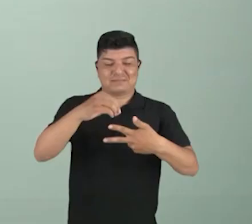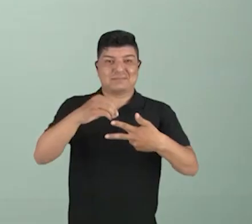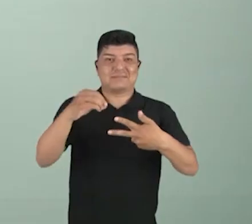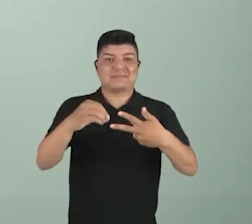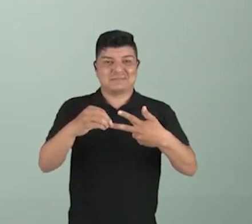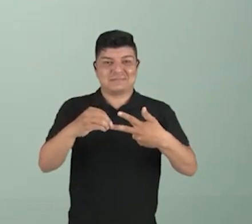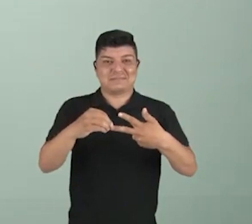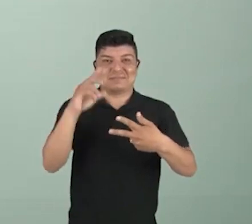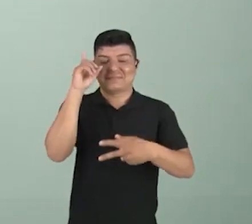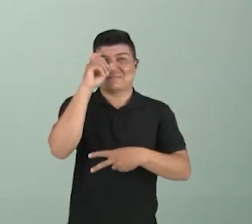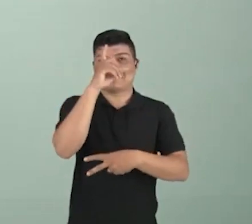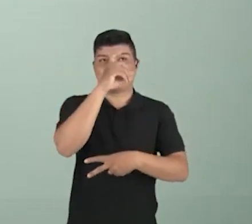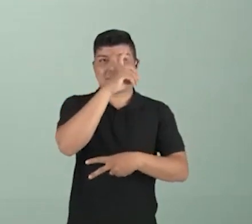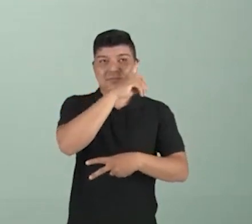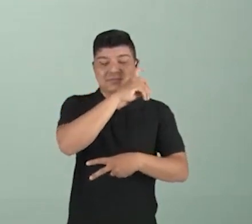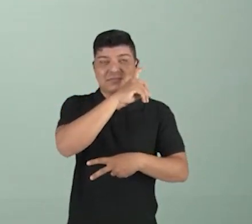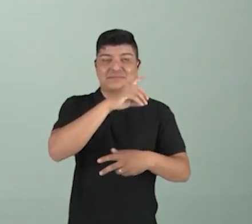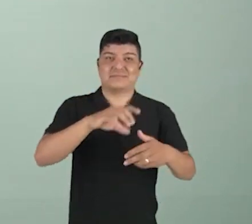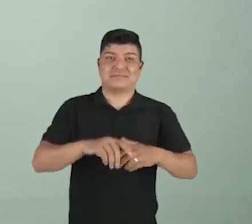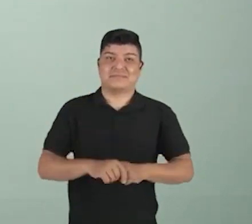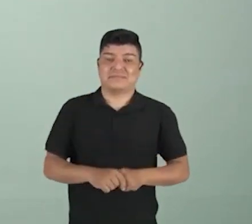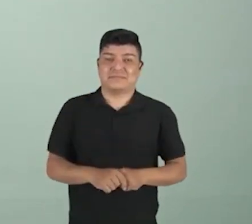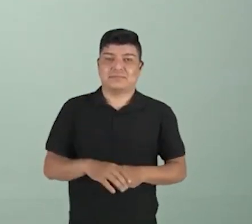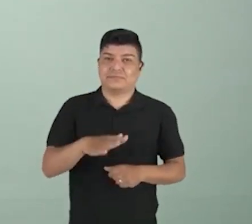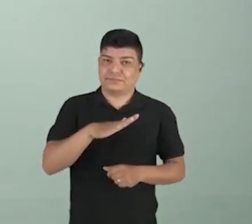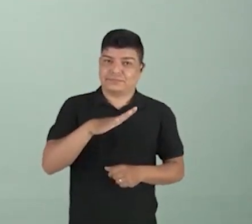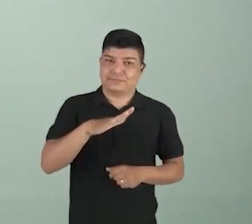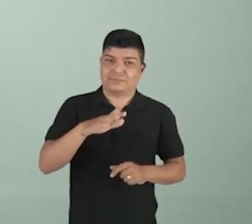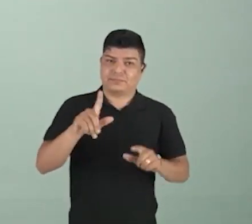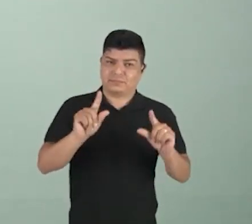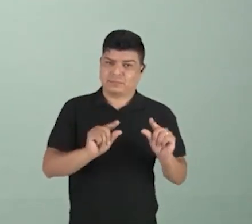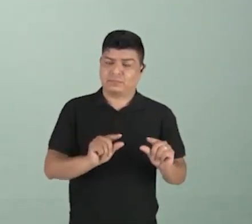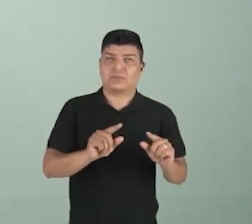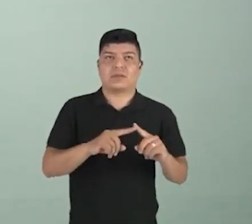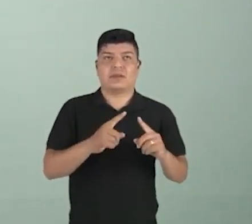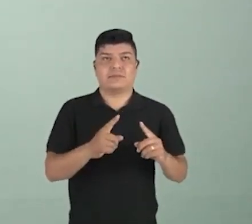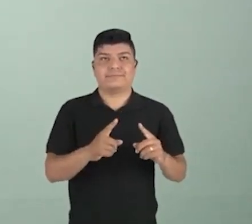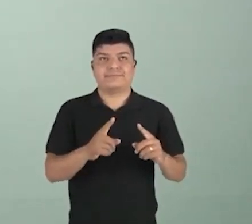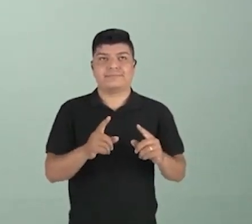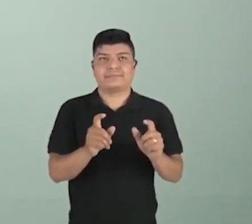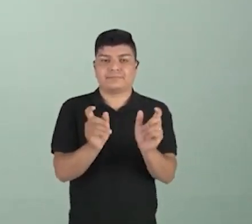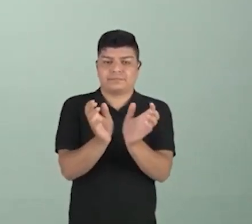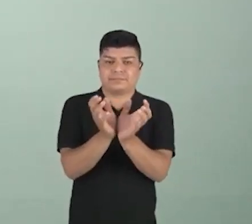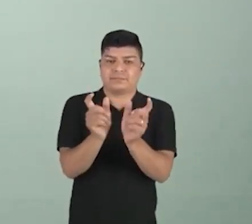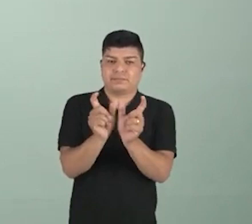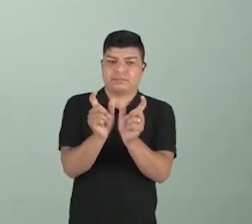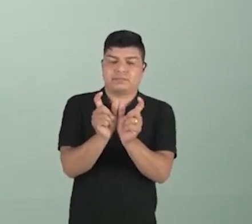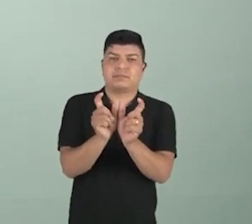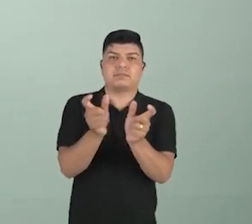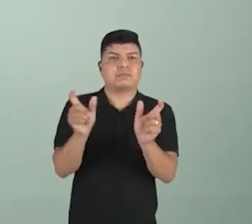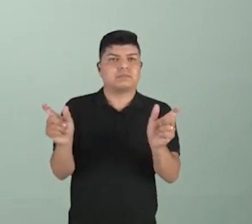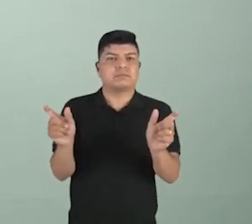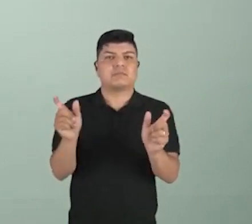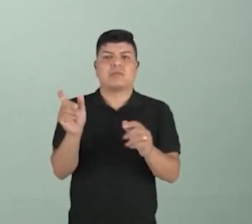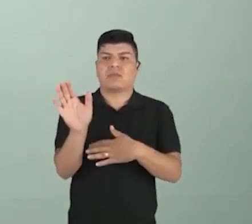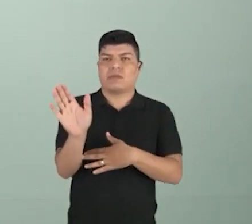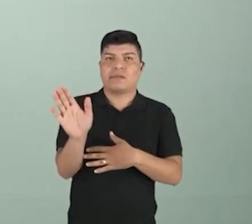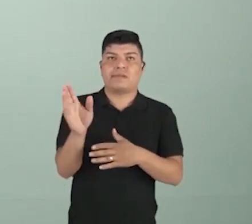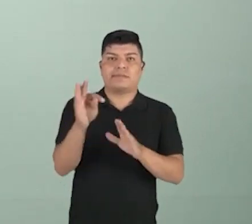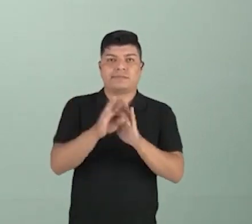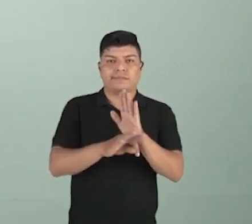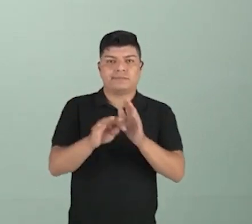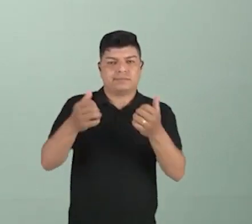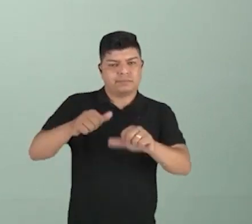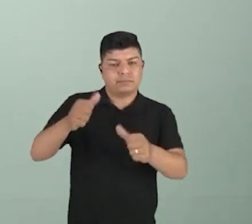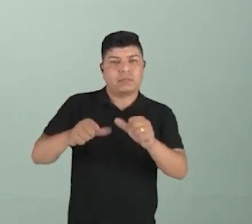dificilmente a possibilidade é um pouco baixa. Você vai encontrar, a classe gramatical dessa palavra é isso, dentro